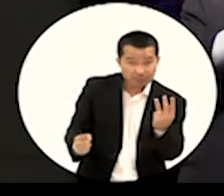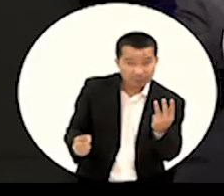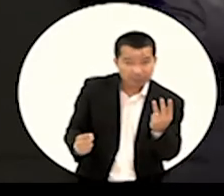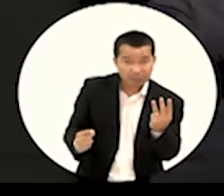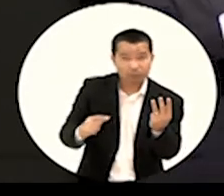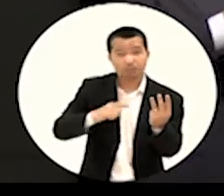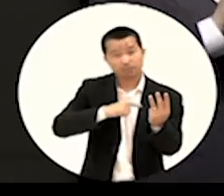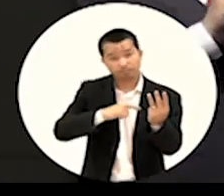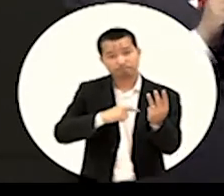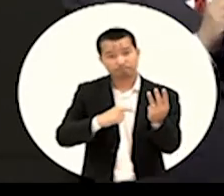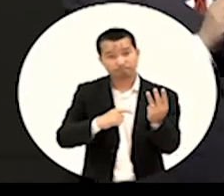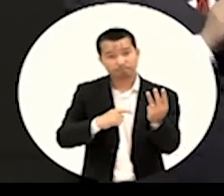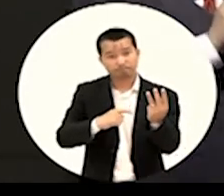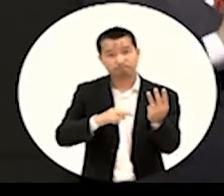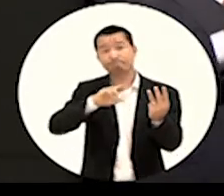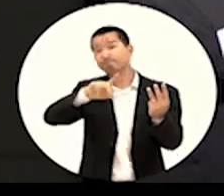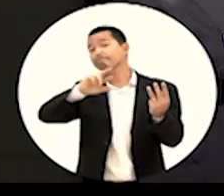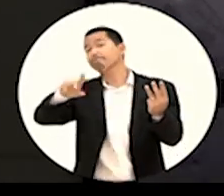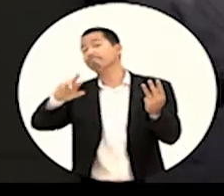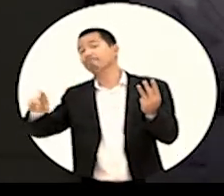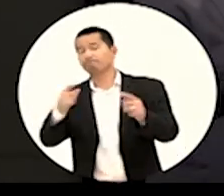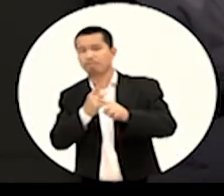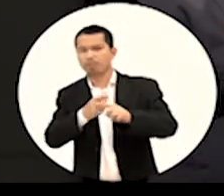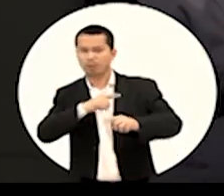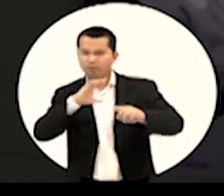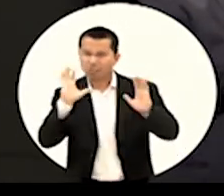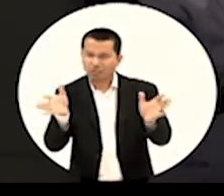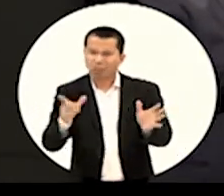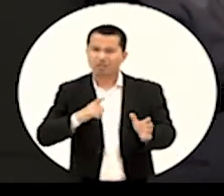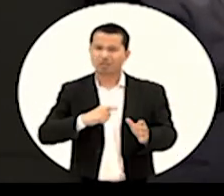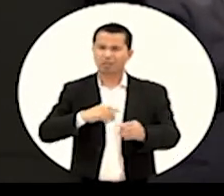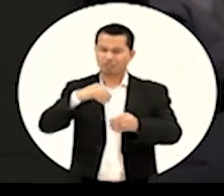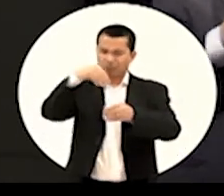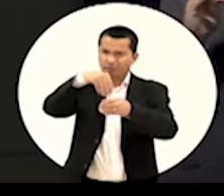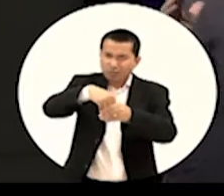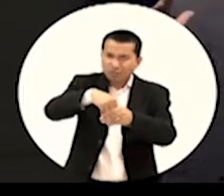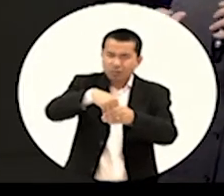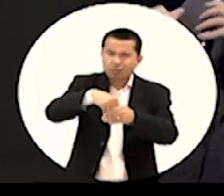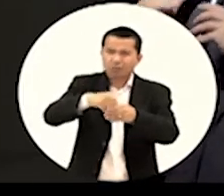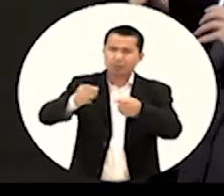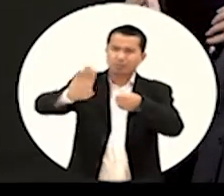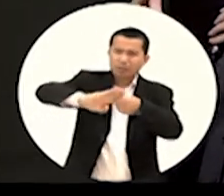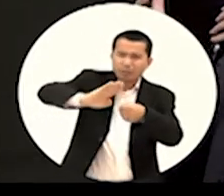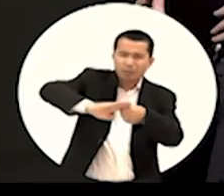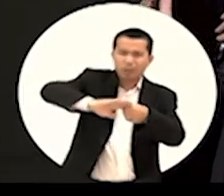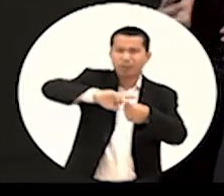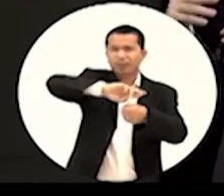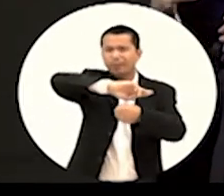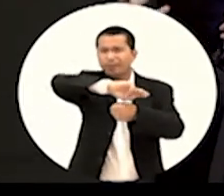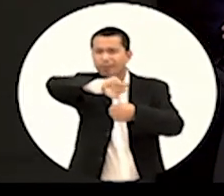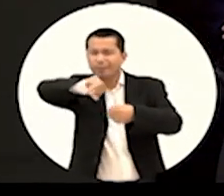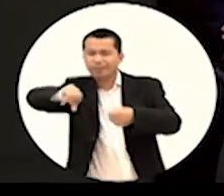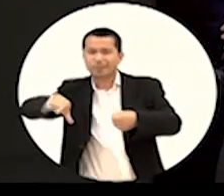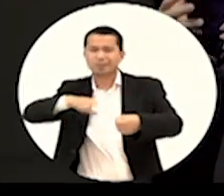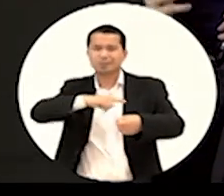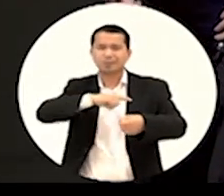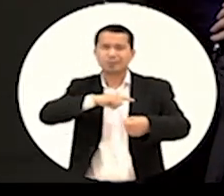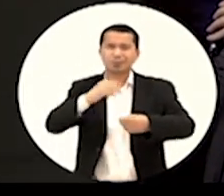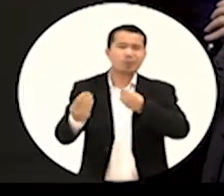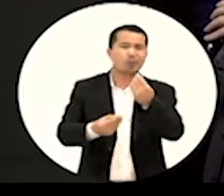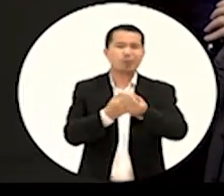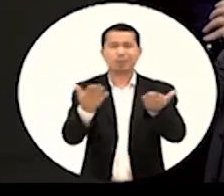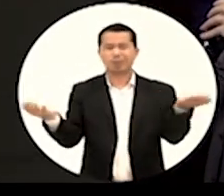Mas aqueles 3 jovens tinham uma característica diferente, que apesar de estarem inseridos naquele contexto,